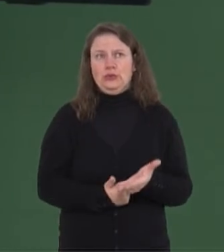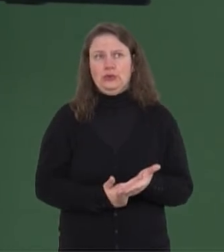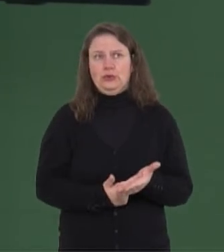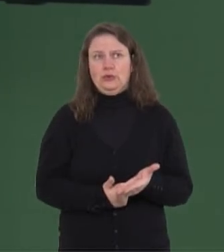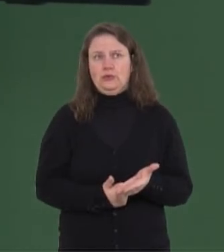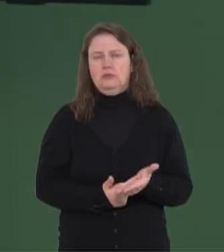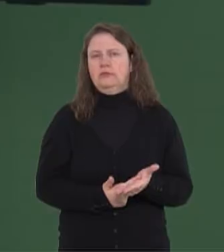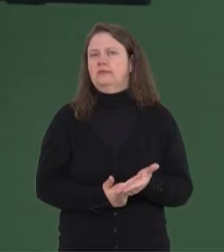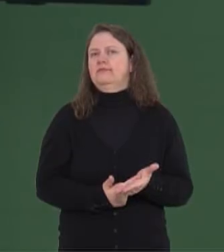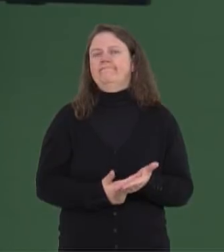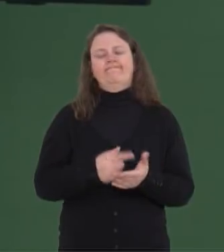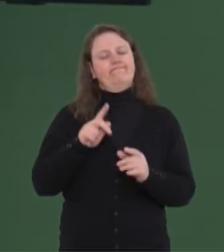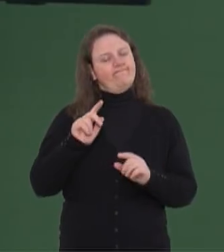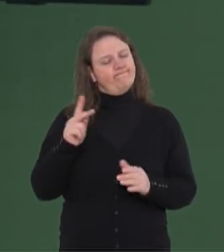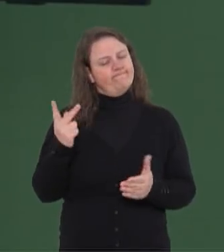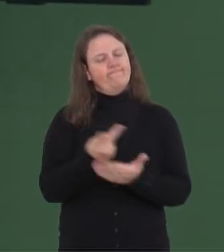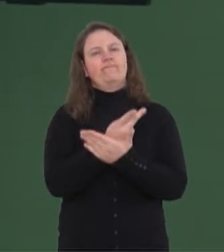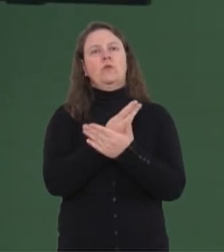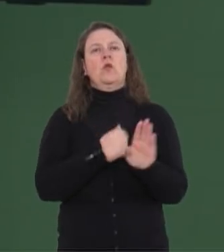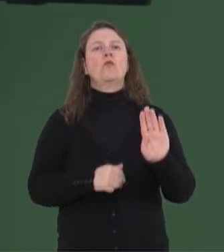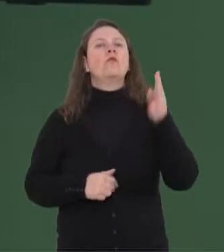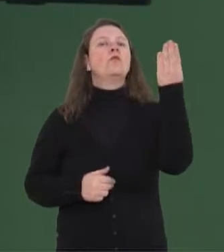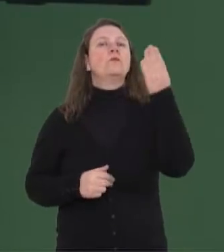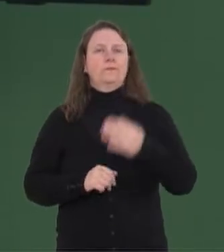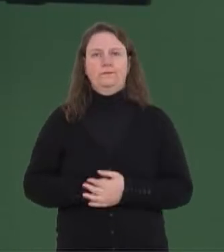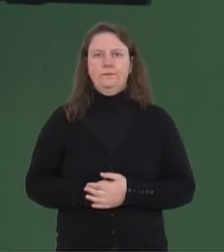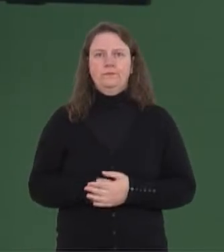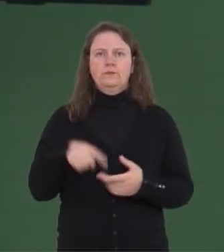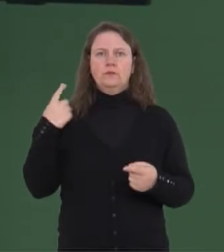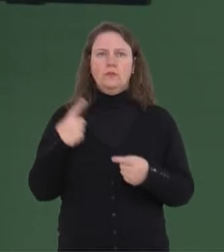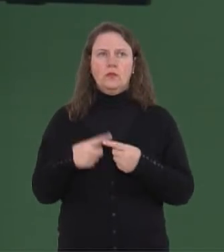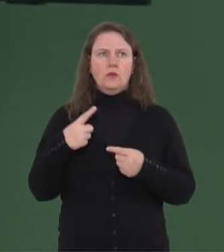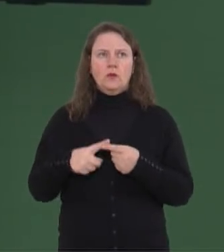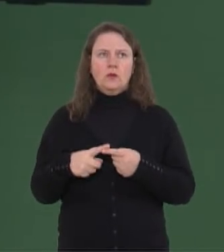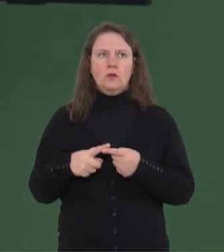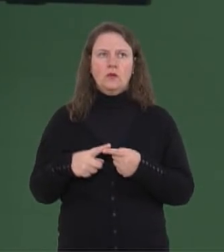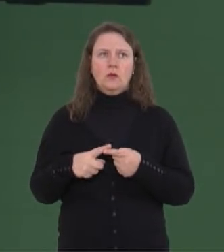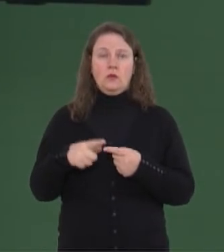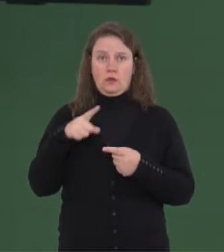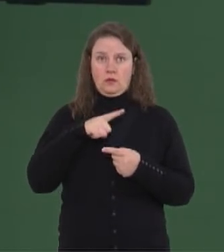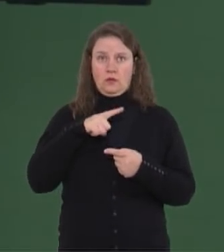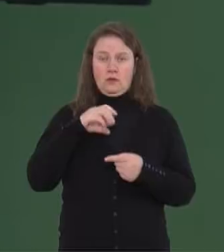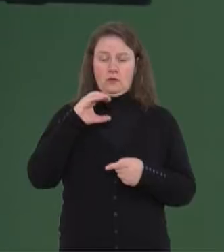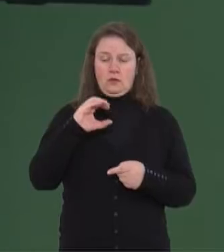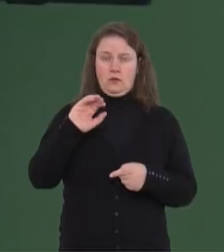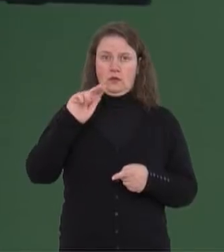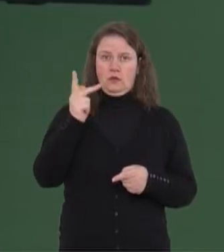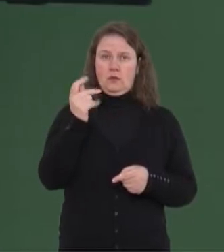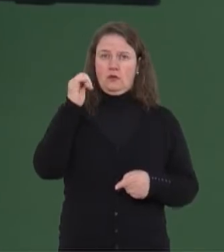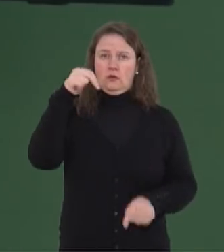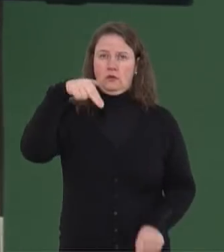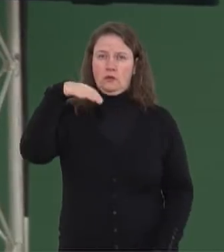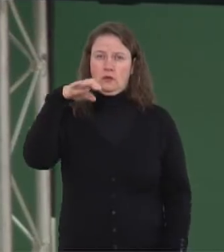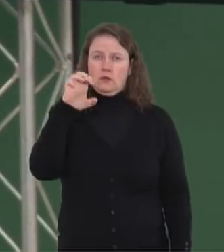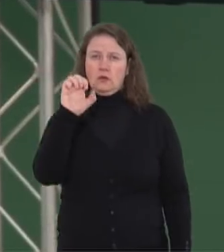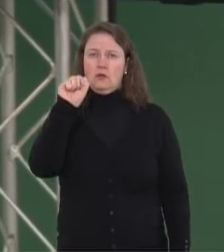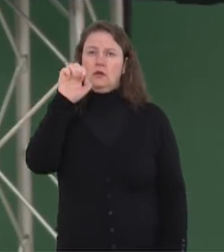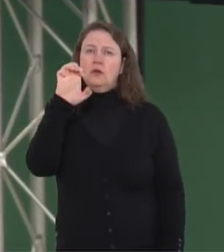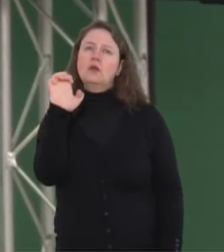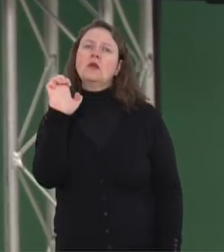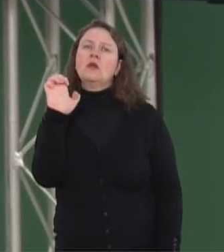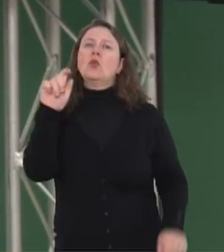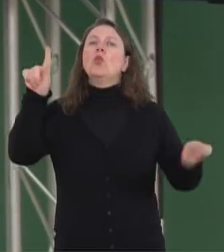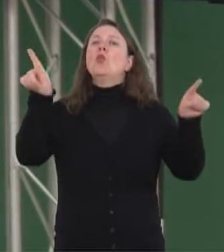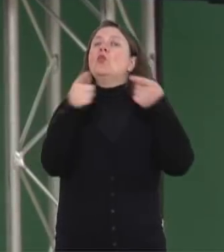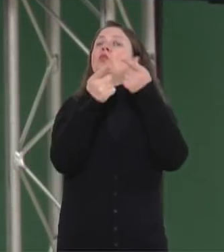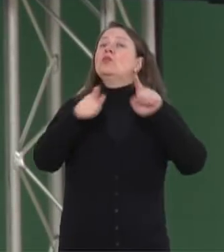fala sobre alguma coisa relacionada a Chinese, mas é Chinese songs, são